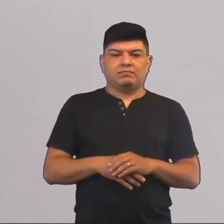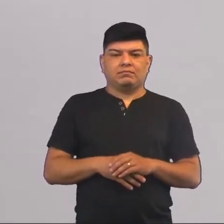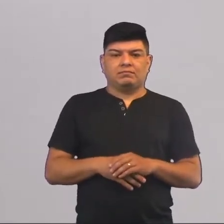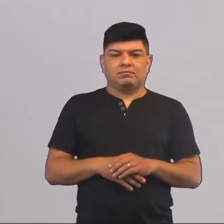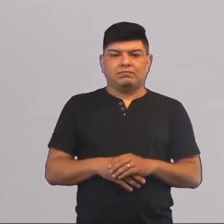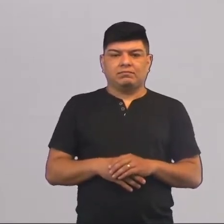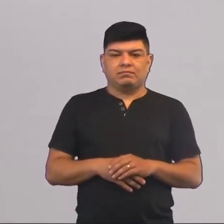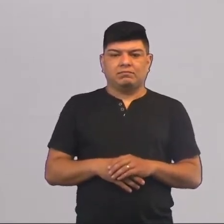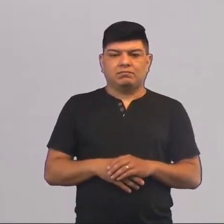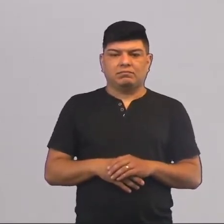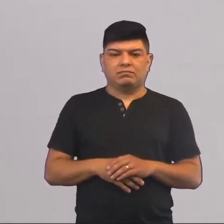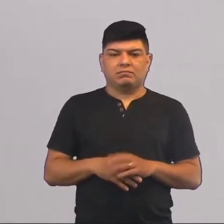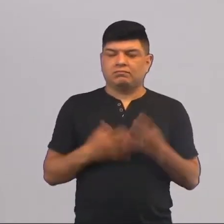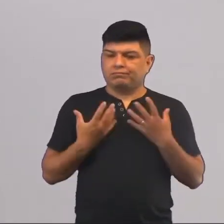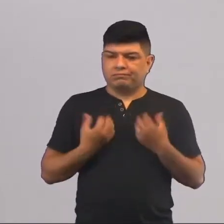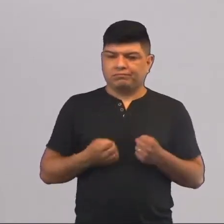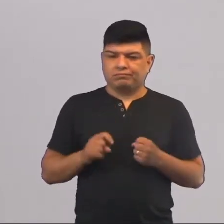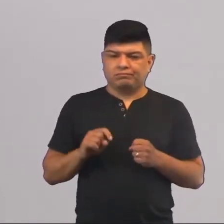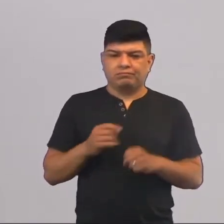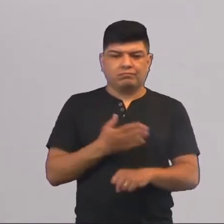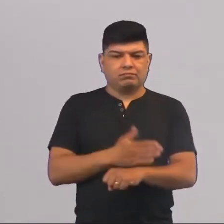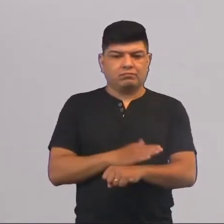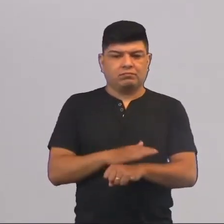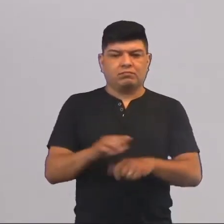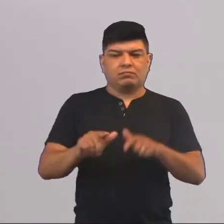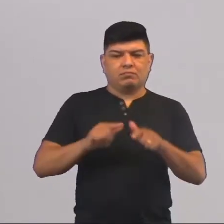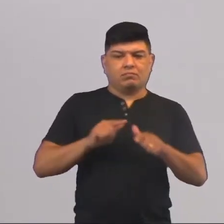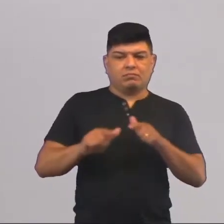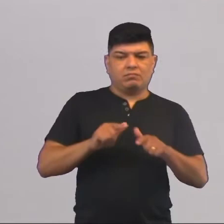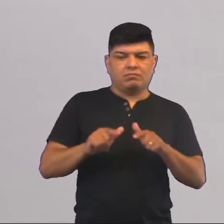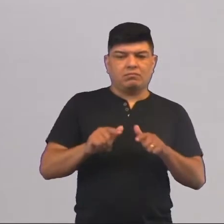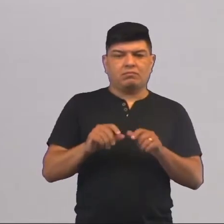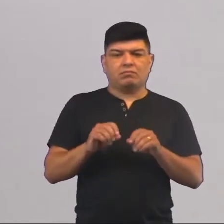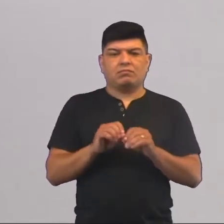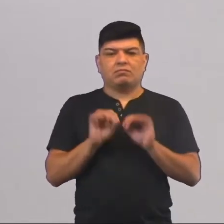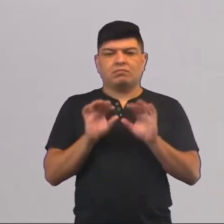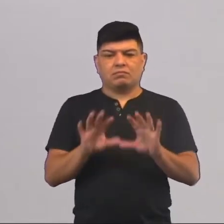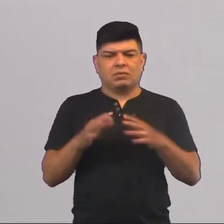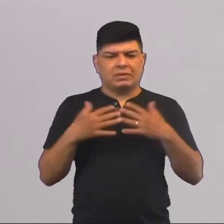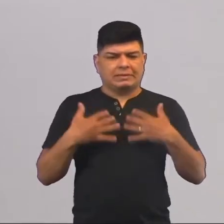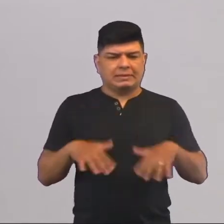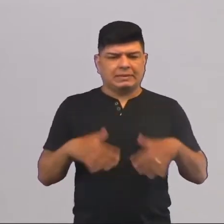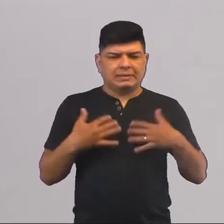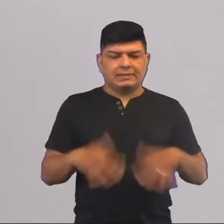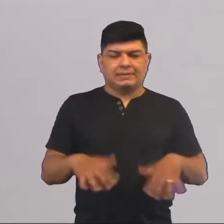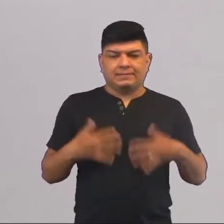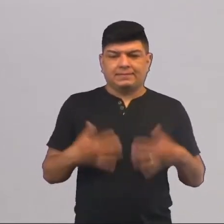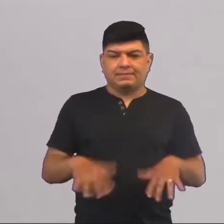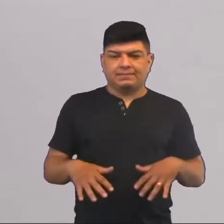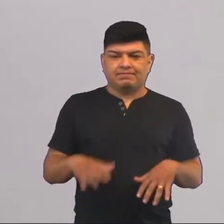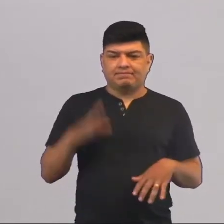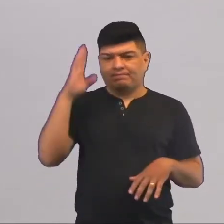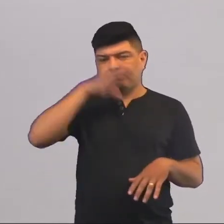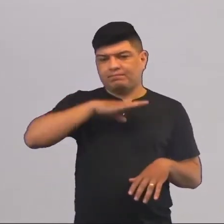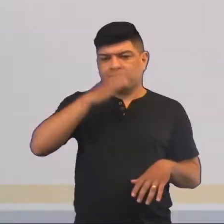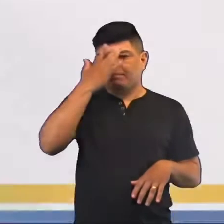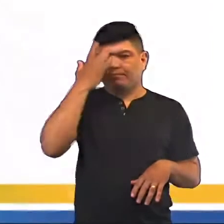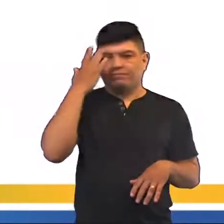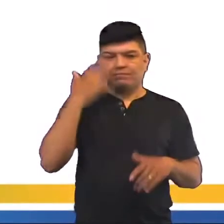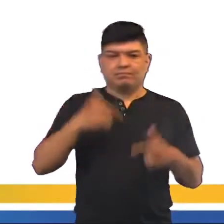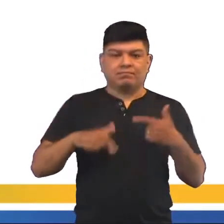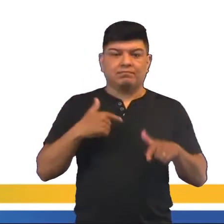essa dinâmica do trabalho industrial que é extenuante e é profundamente maléfico para o